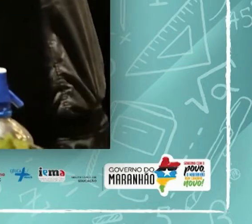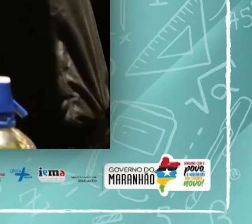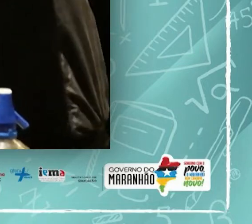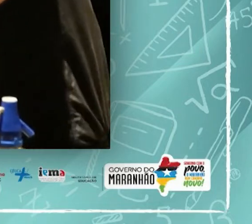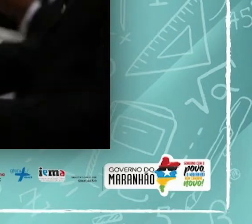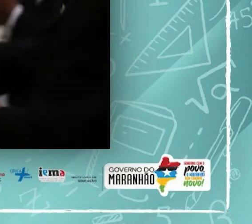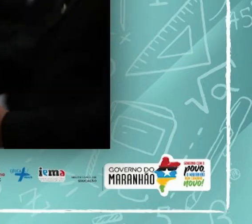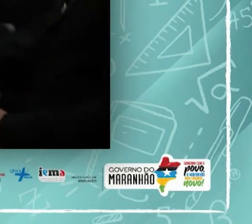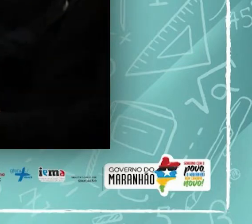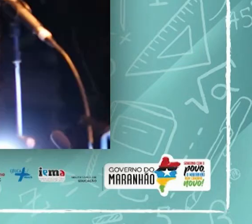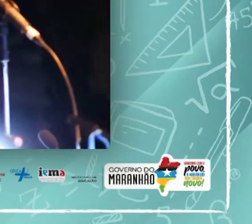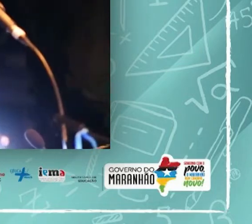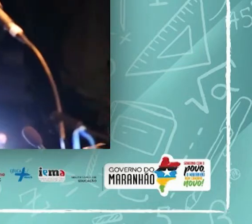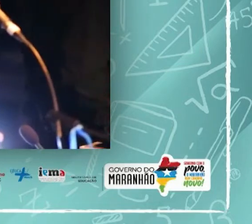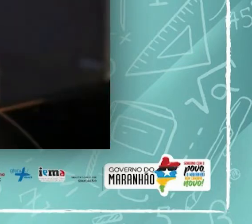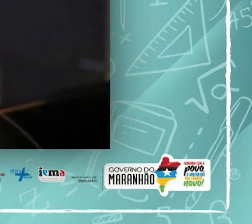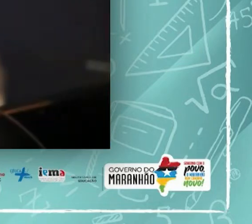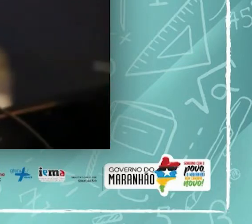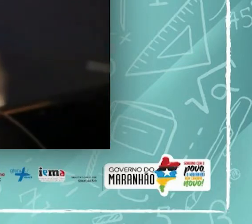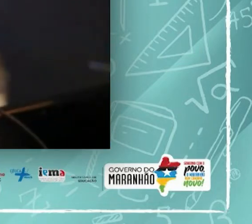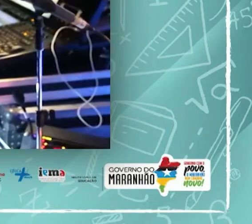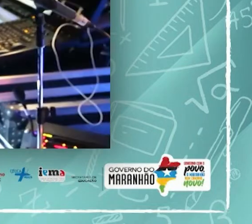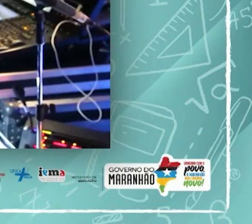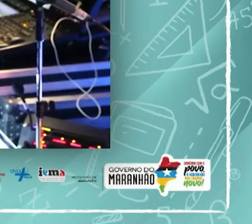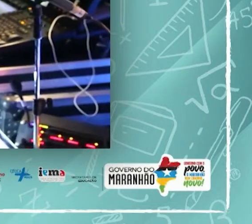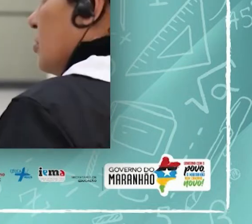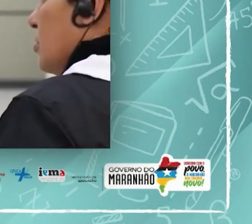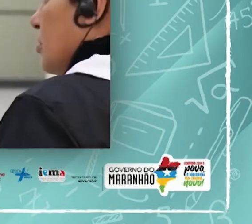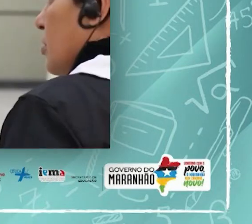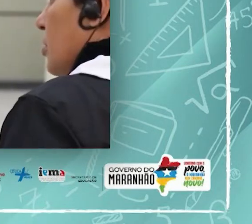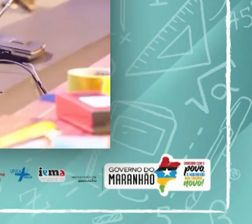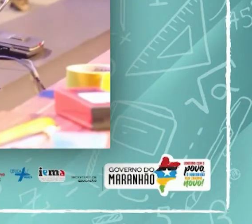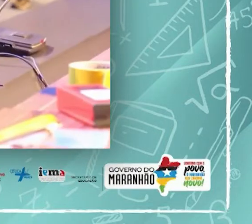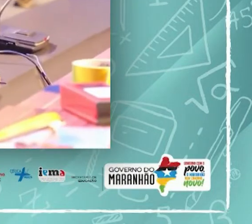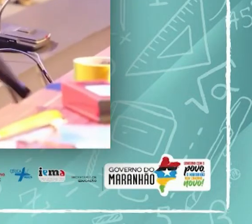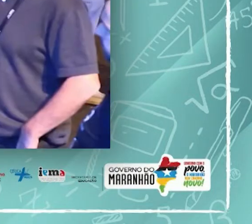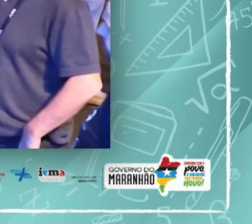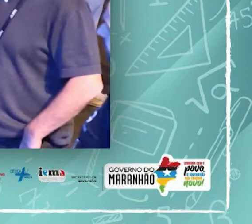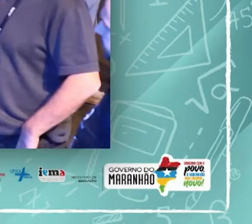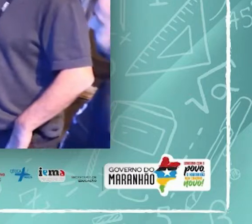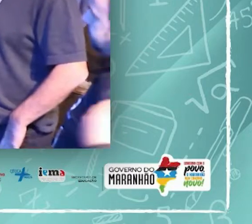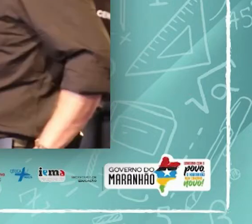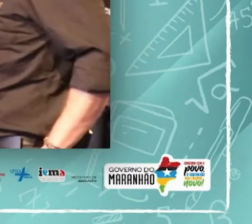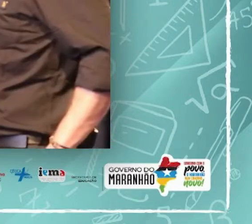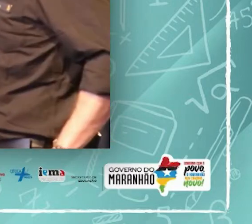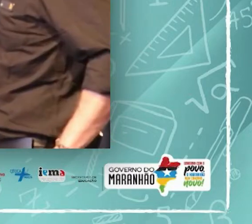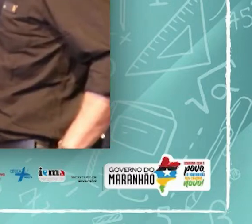E aí E aí